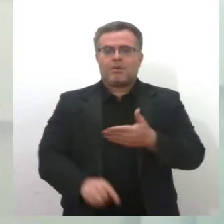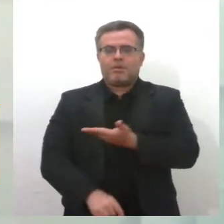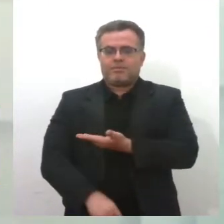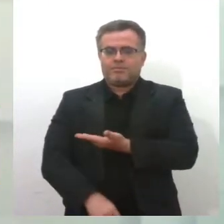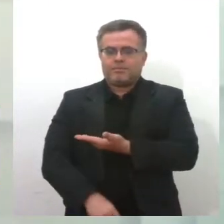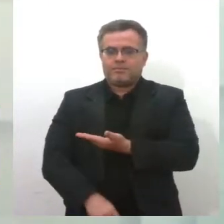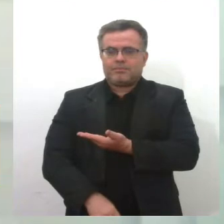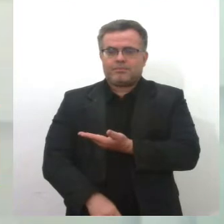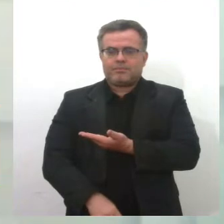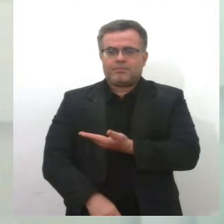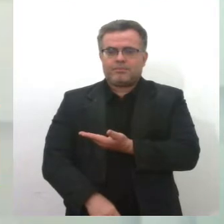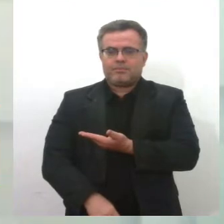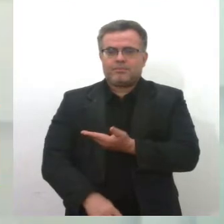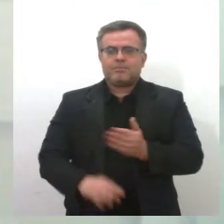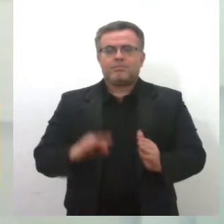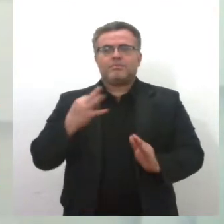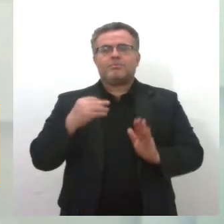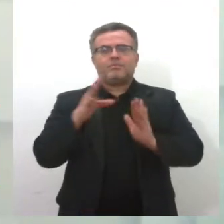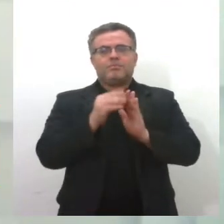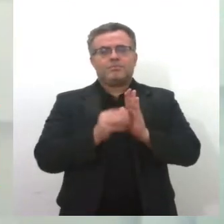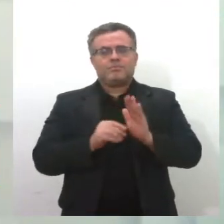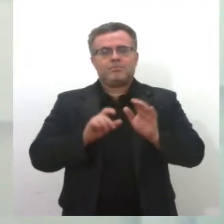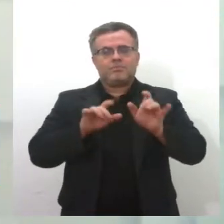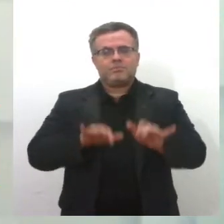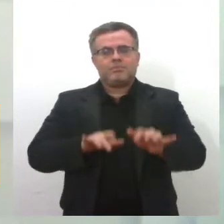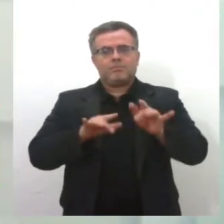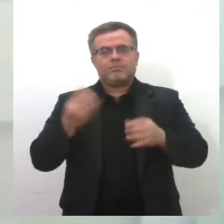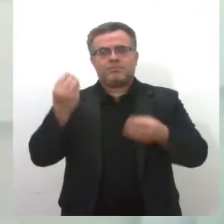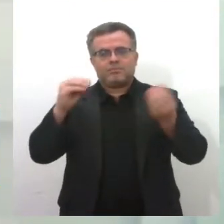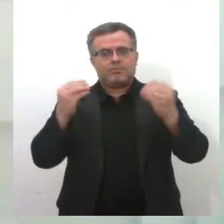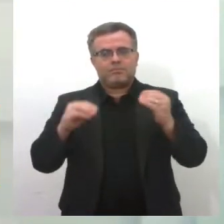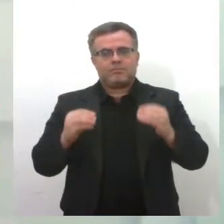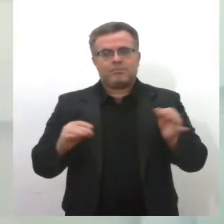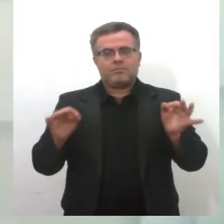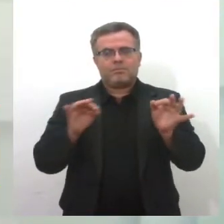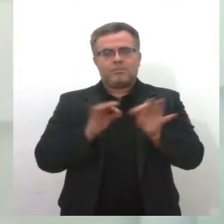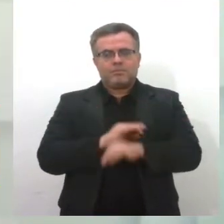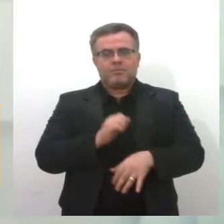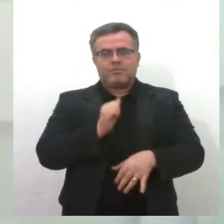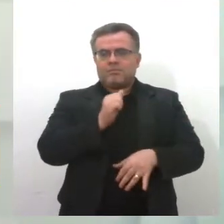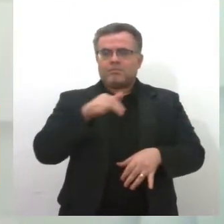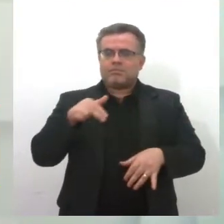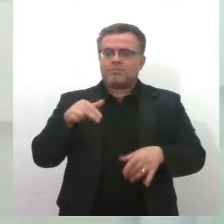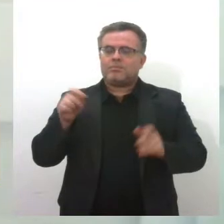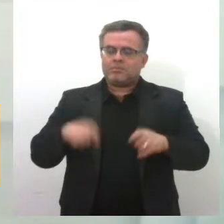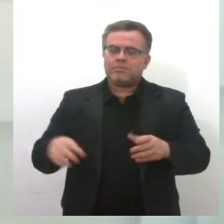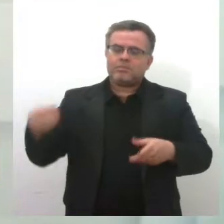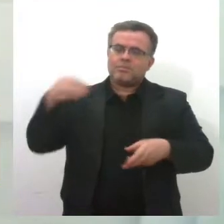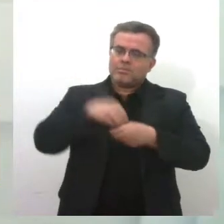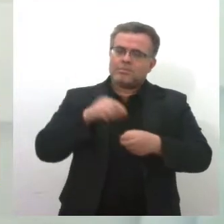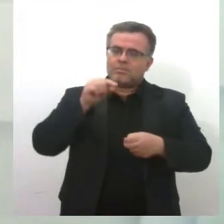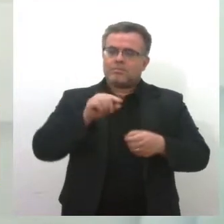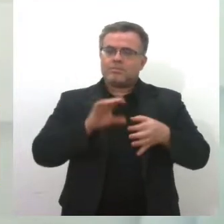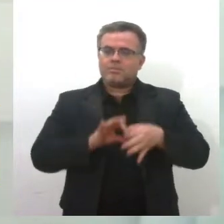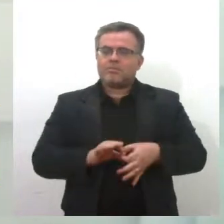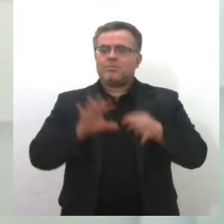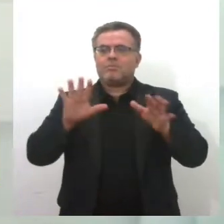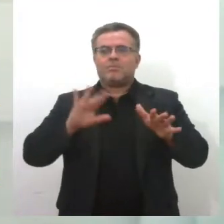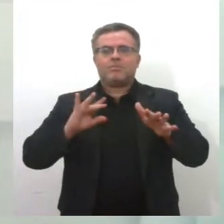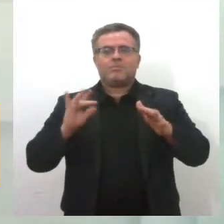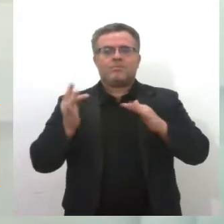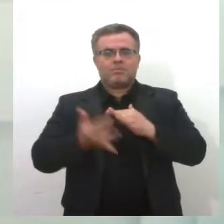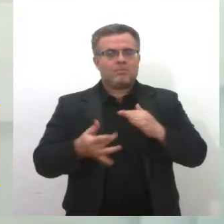que todo o conteúdo produzido pela equipe de reportagem da Agência de Notícias Alese também fica disponível nas redes sociais